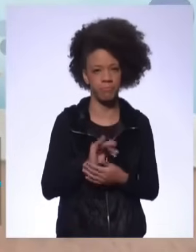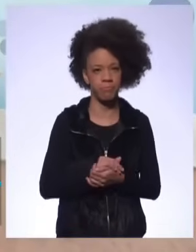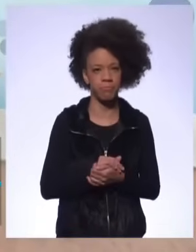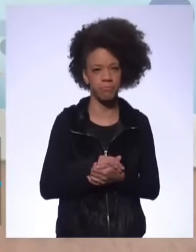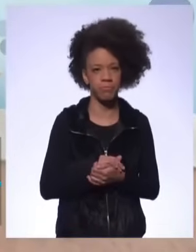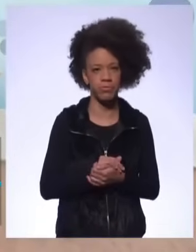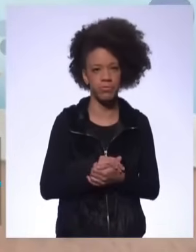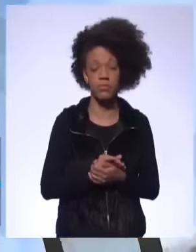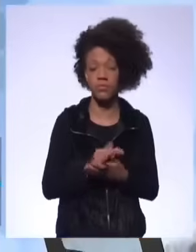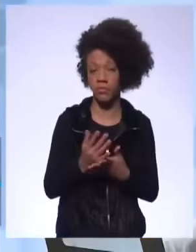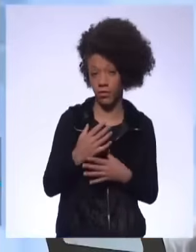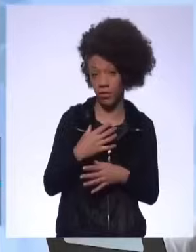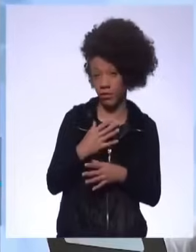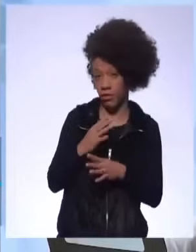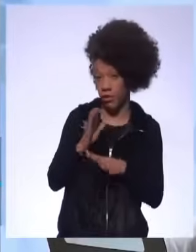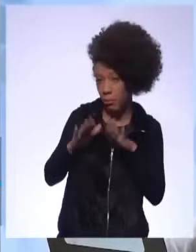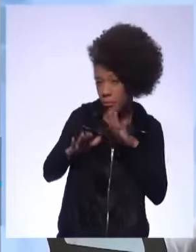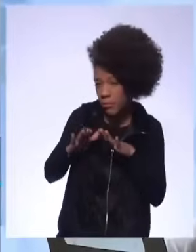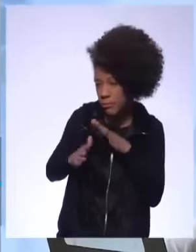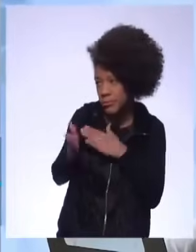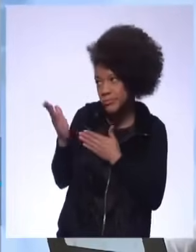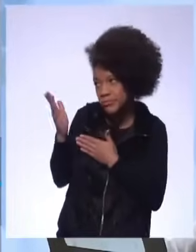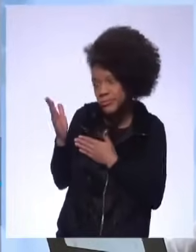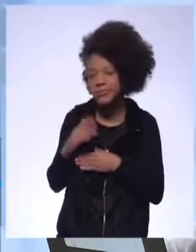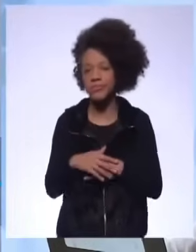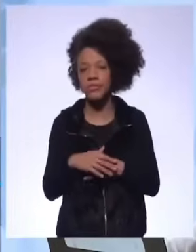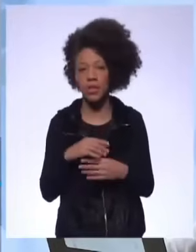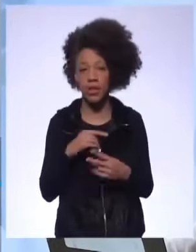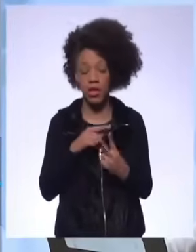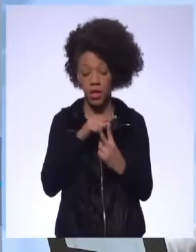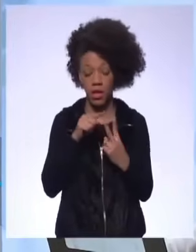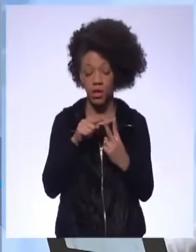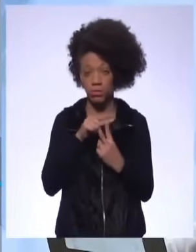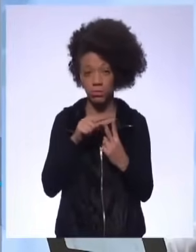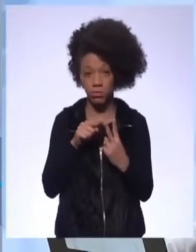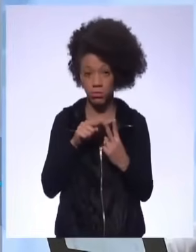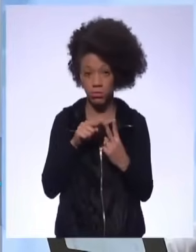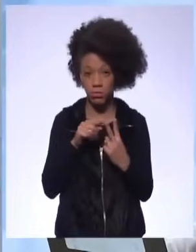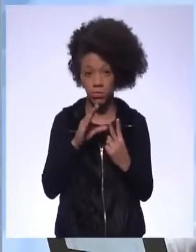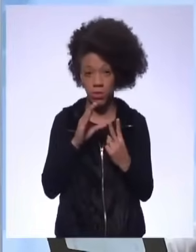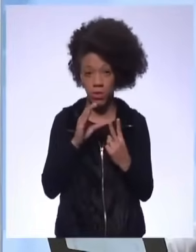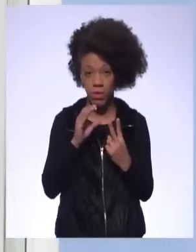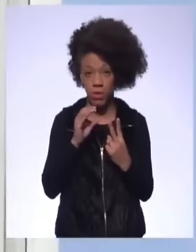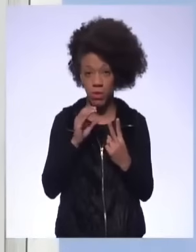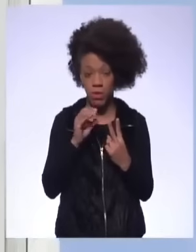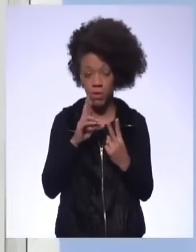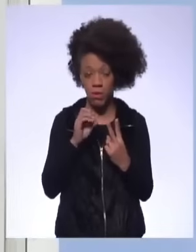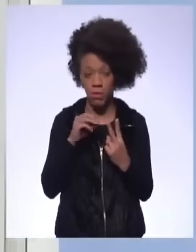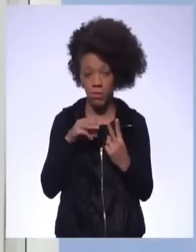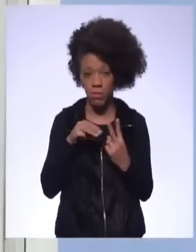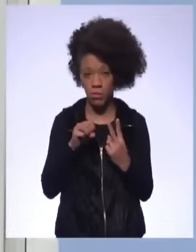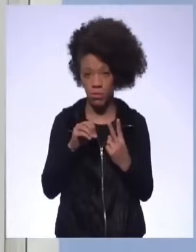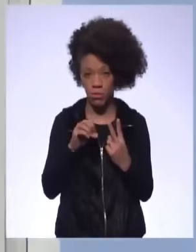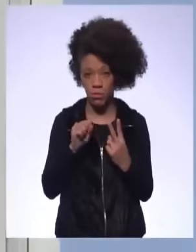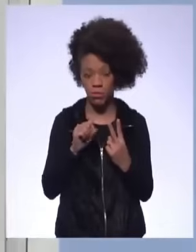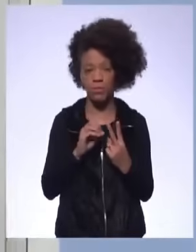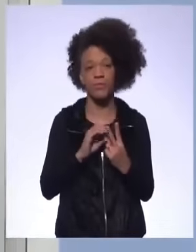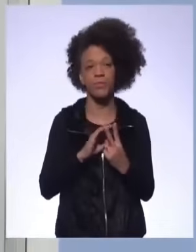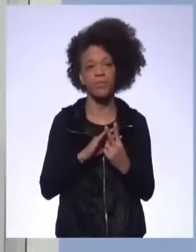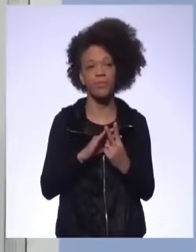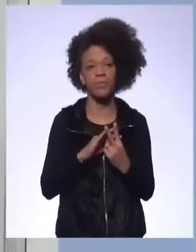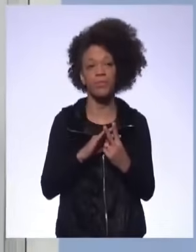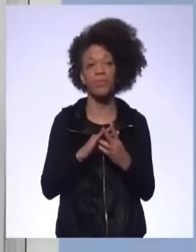É um negócio mais ou menos assim, é um par de cromossomo, ele vai ser um negócio mais ou menos assim, certo? Quando